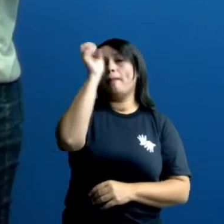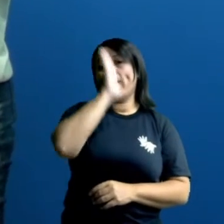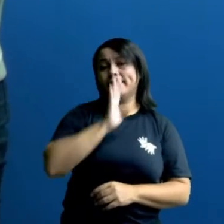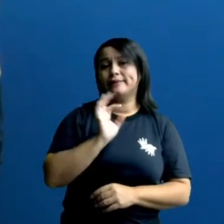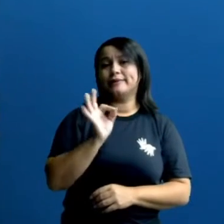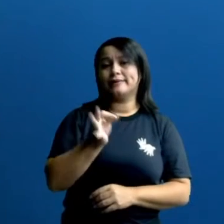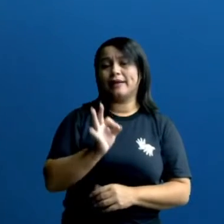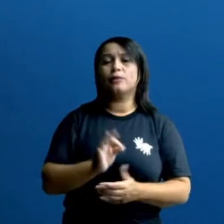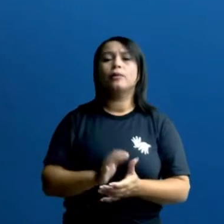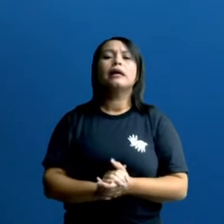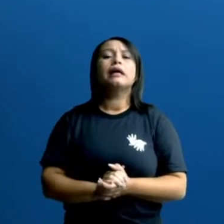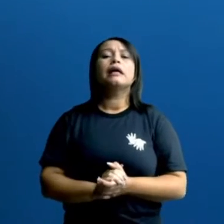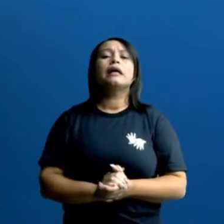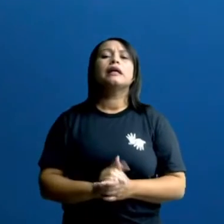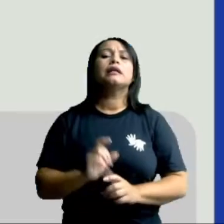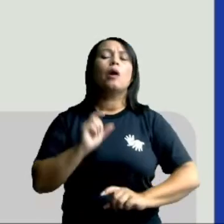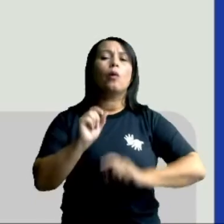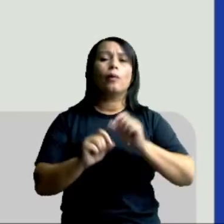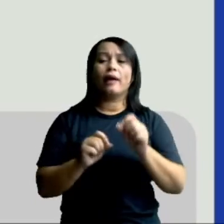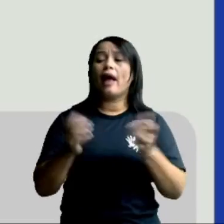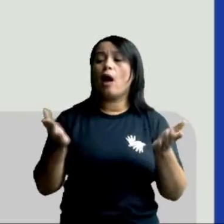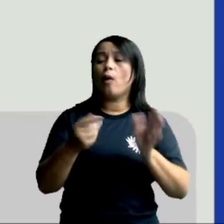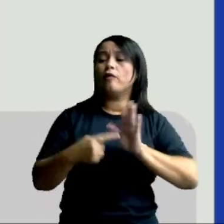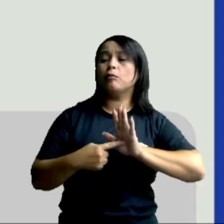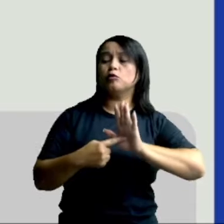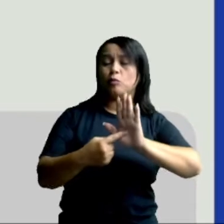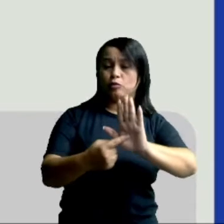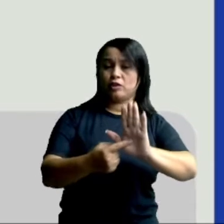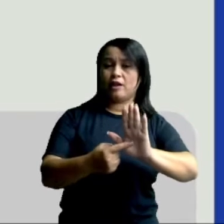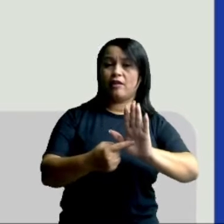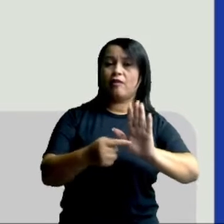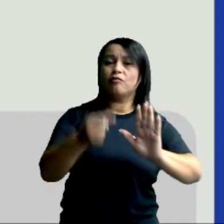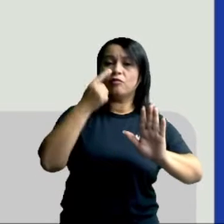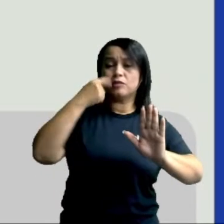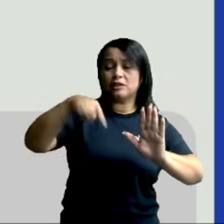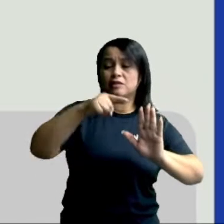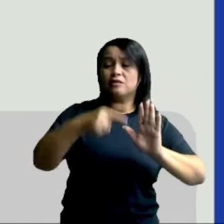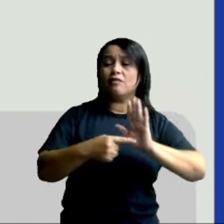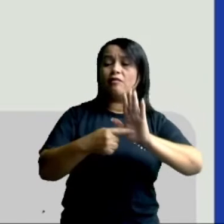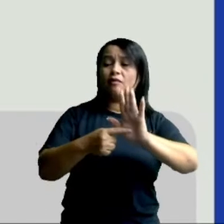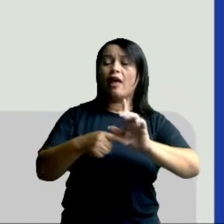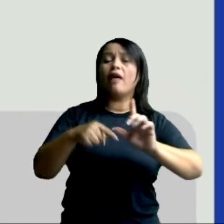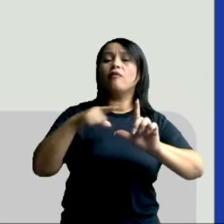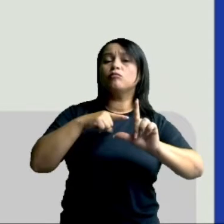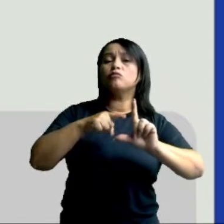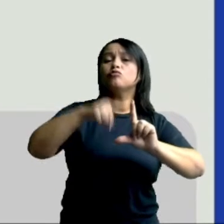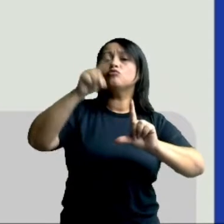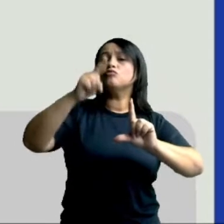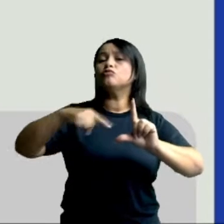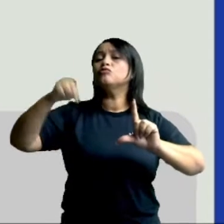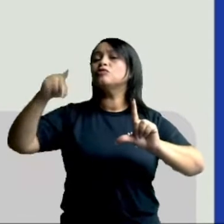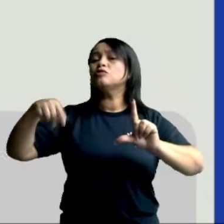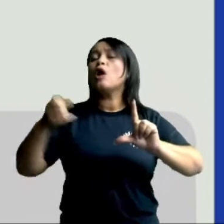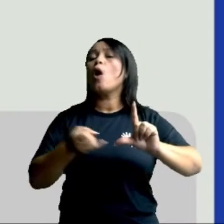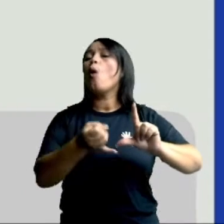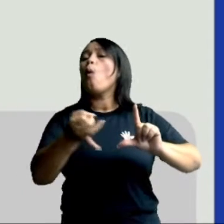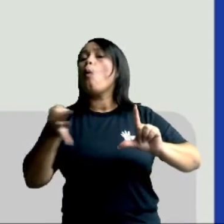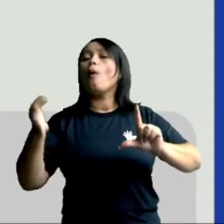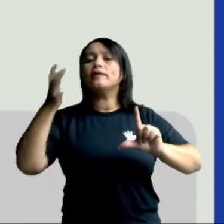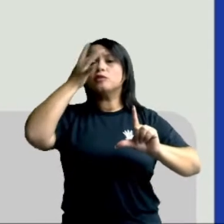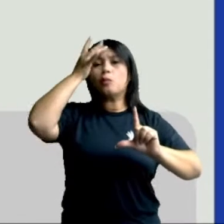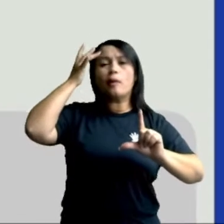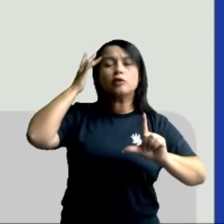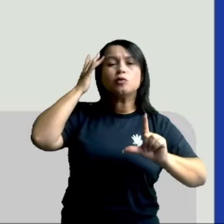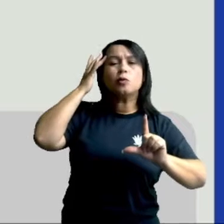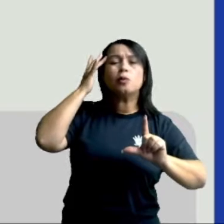certo? Aí a gente vai mostrando aqui, ó, a gente vai ter na prática o que é esse crescimento vegetativo